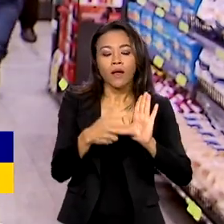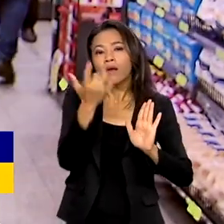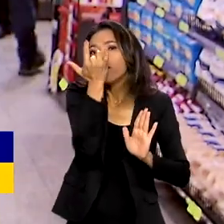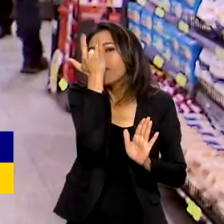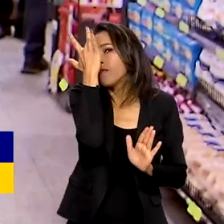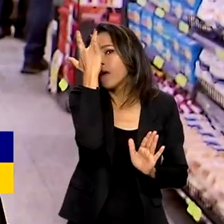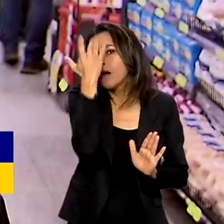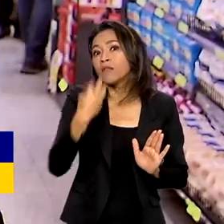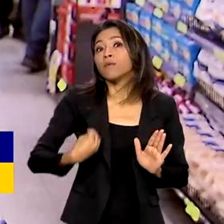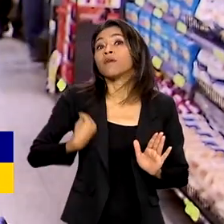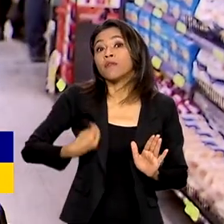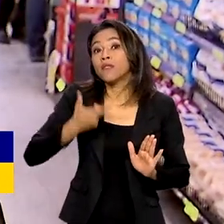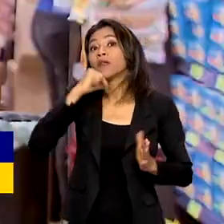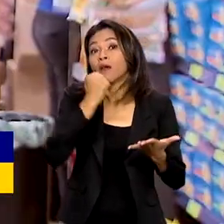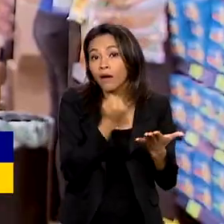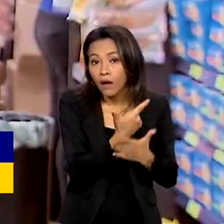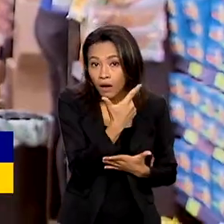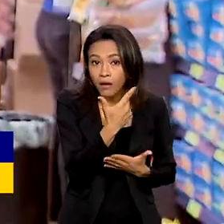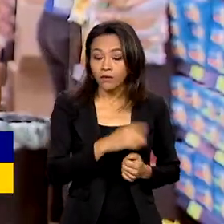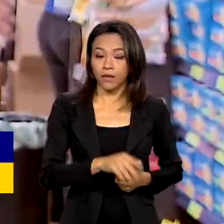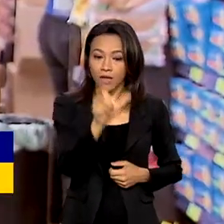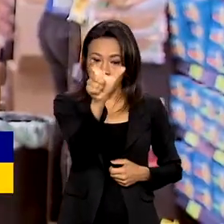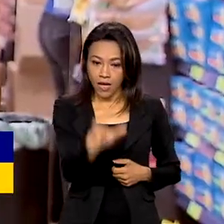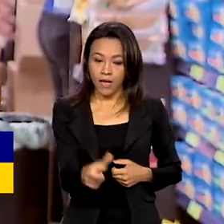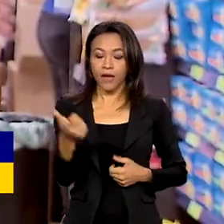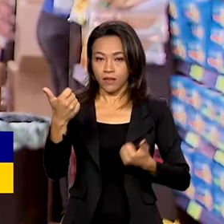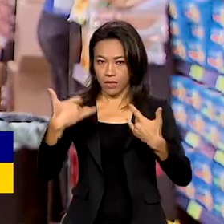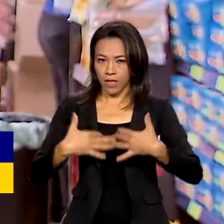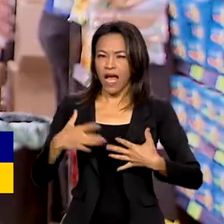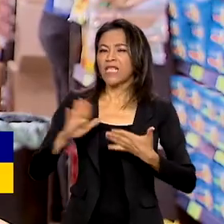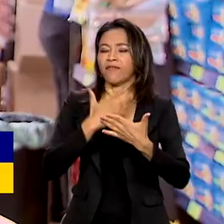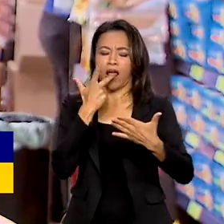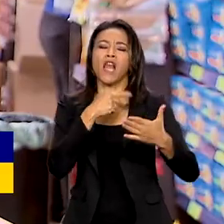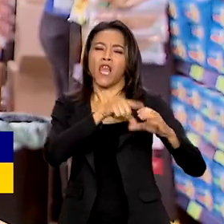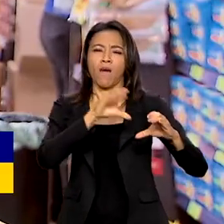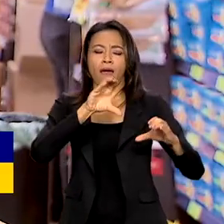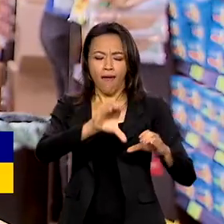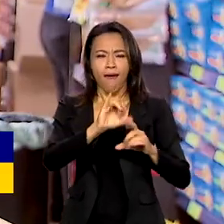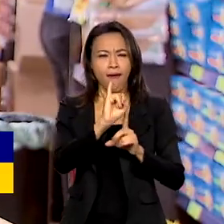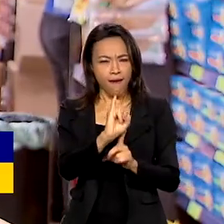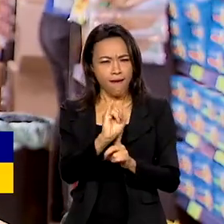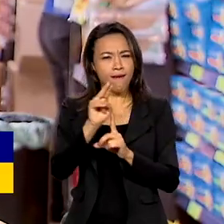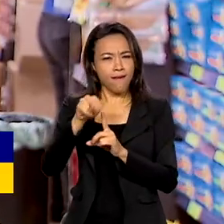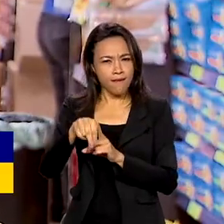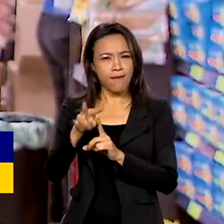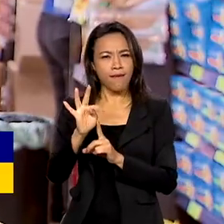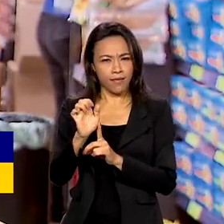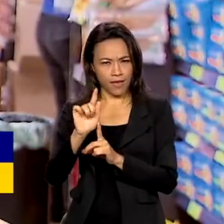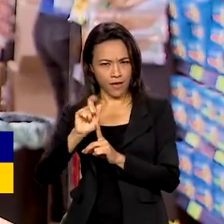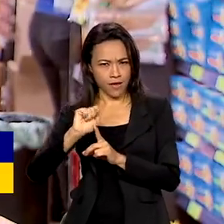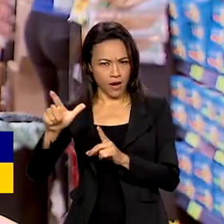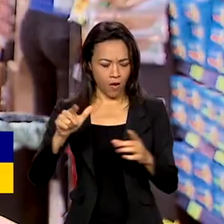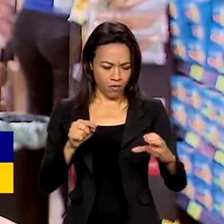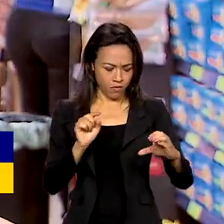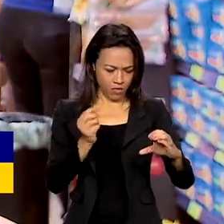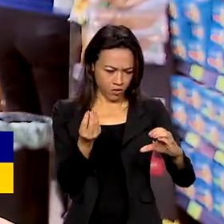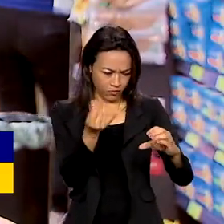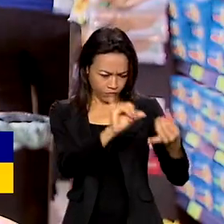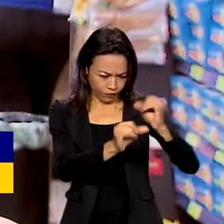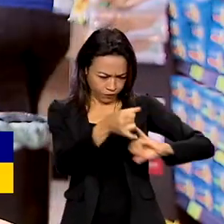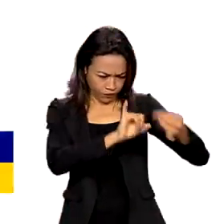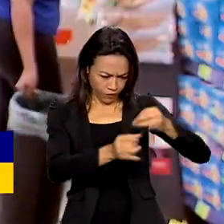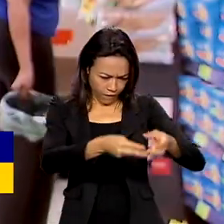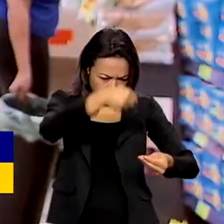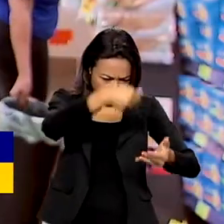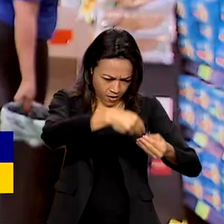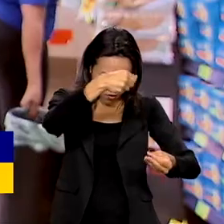a vida do consumidor. Às vezes eles falam que são integrais e aí quando você olha no rótulo atrás, eles usam outro tipo de farinha que não é